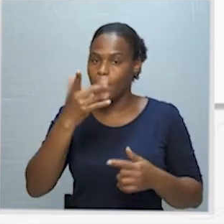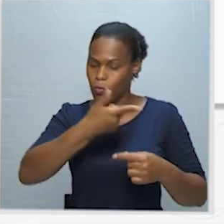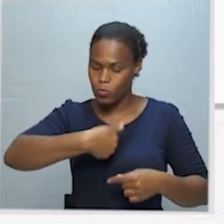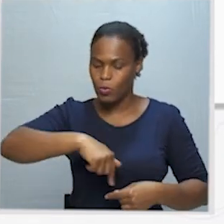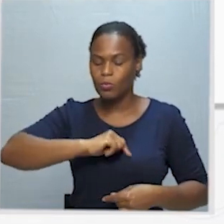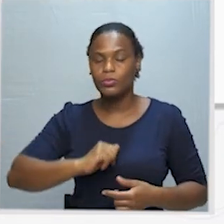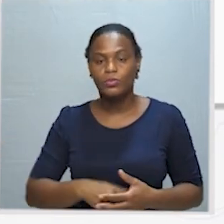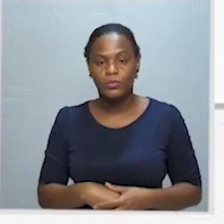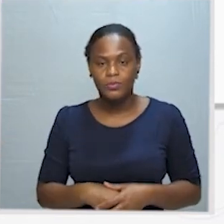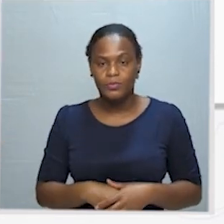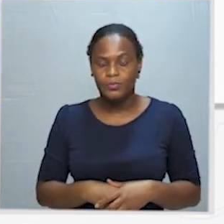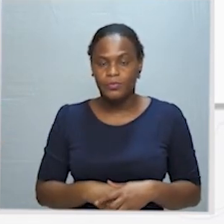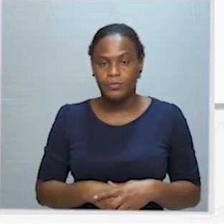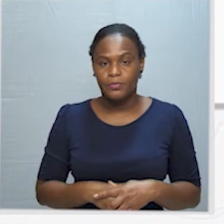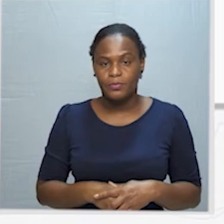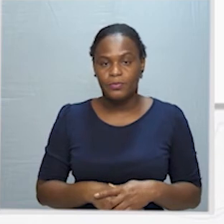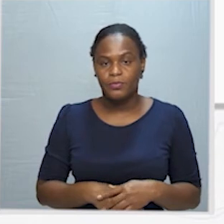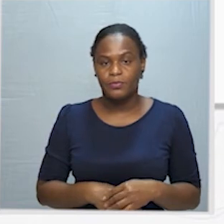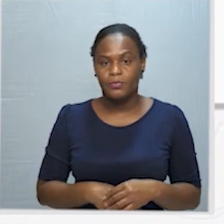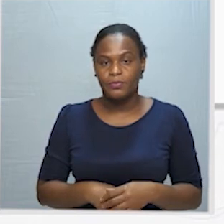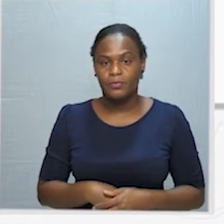Está na nossa mão.